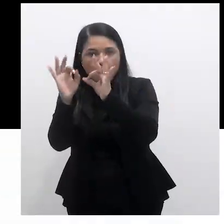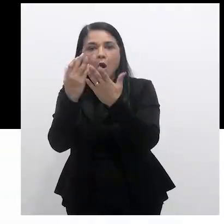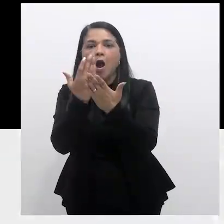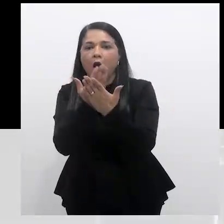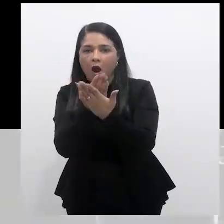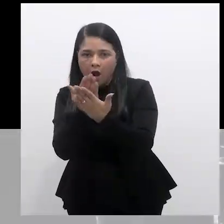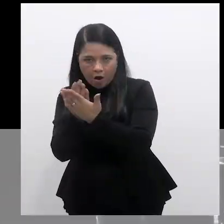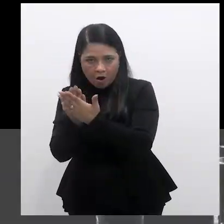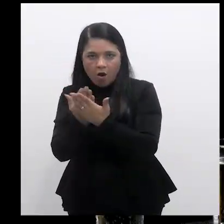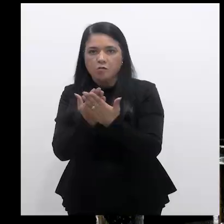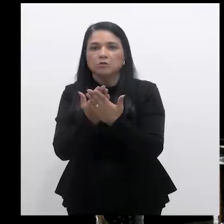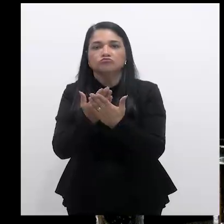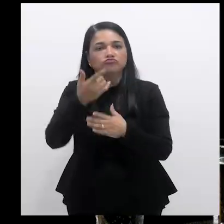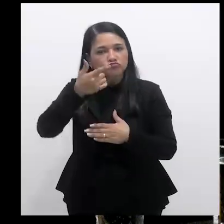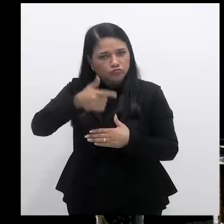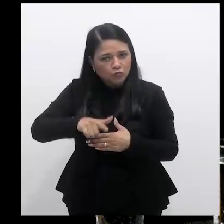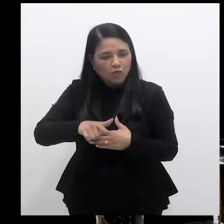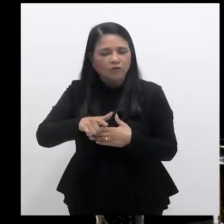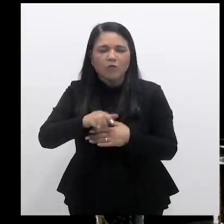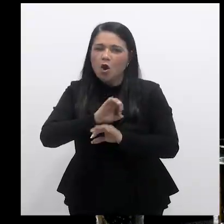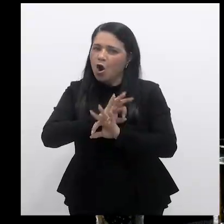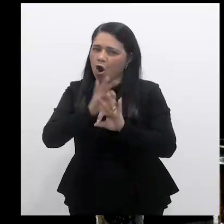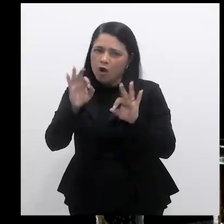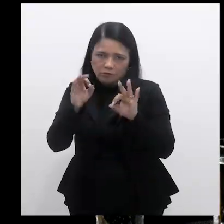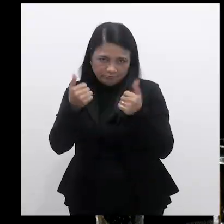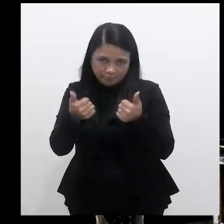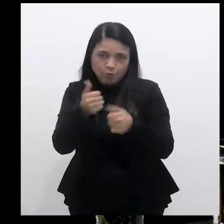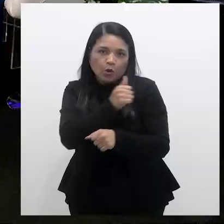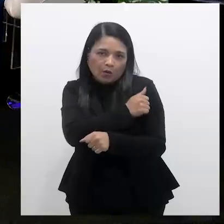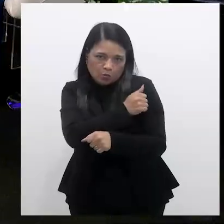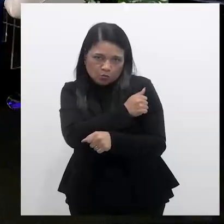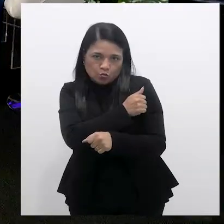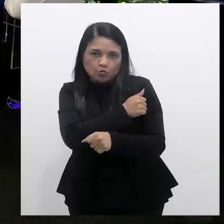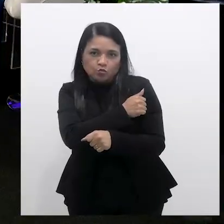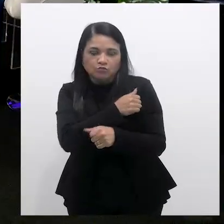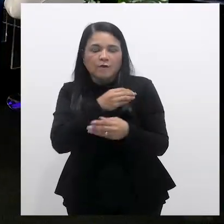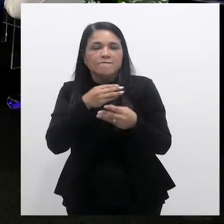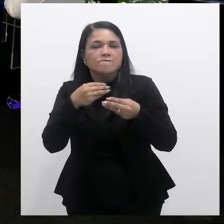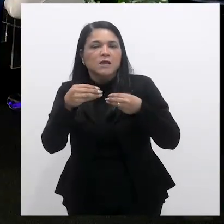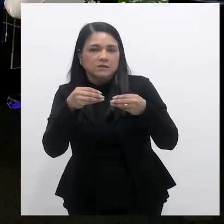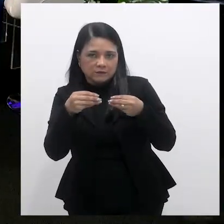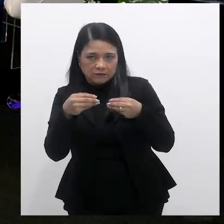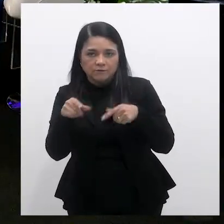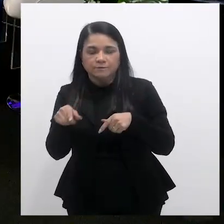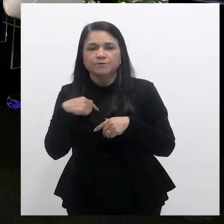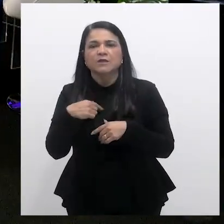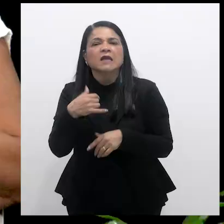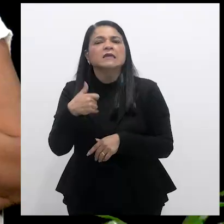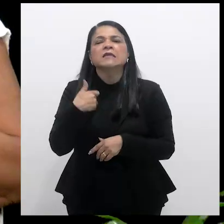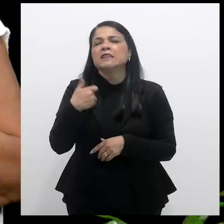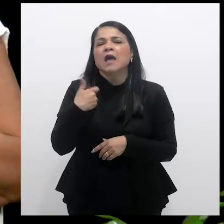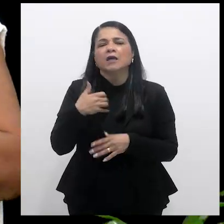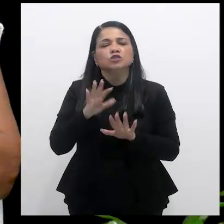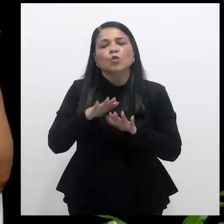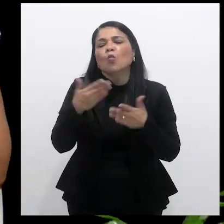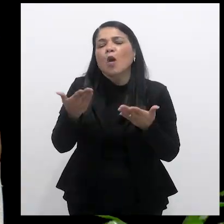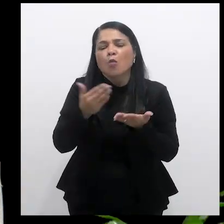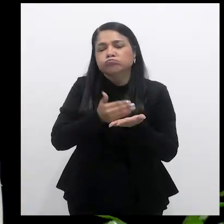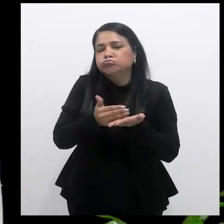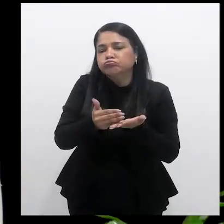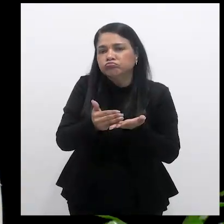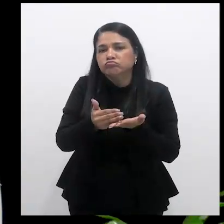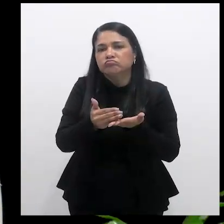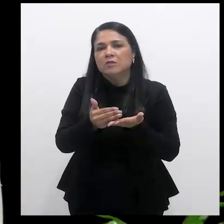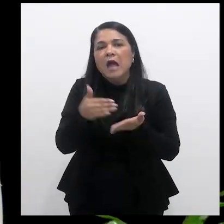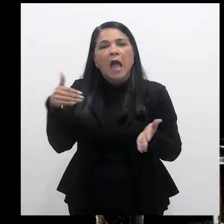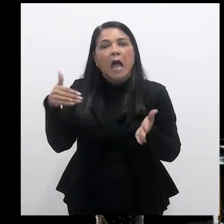rever a aula, se assistir novamente. Então, isso é ótimo, né? Cria essa flexibilidade. Qual a idade da galera? A partir